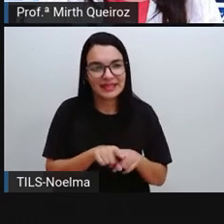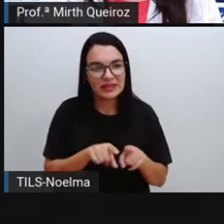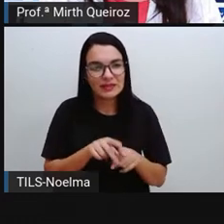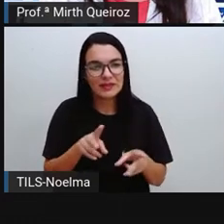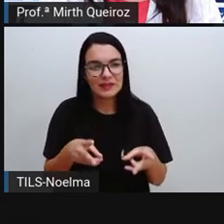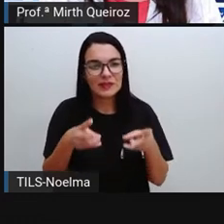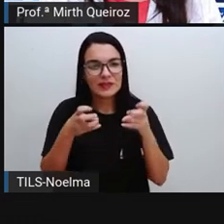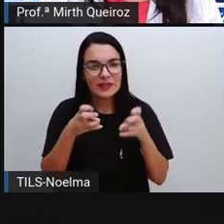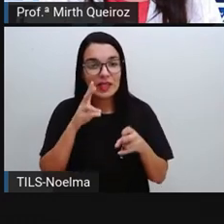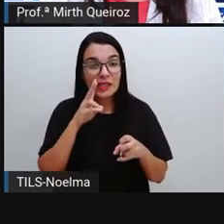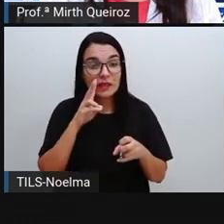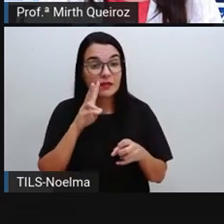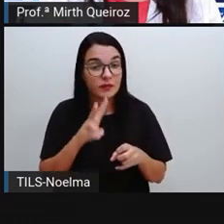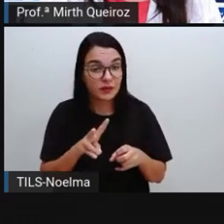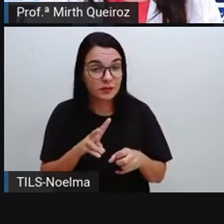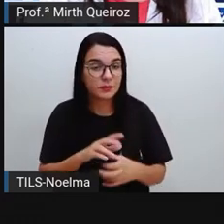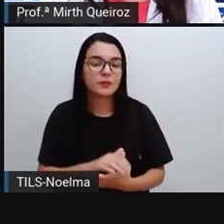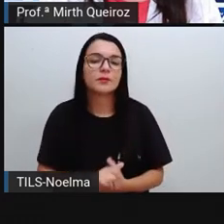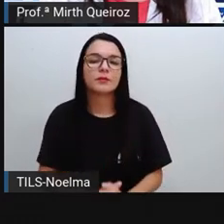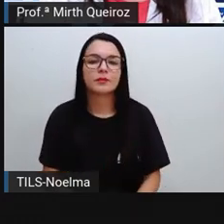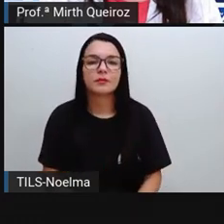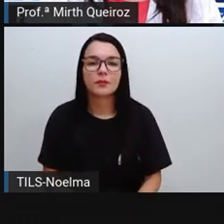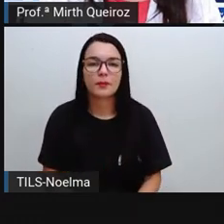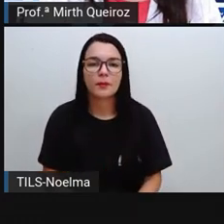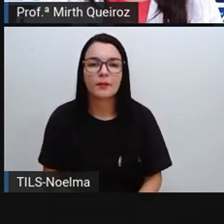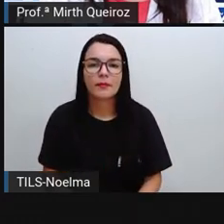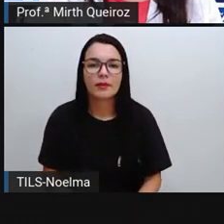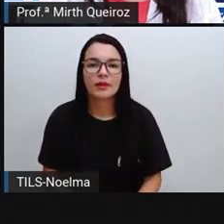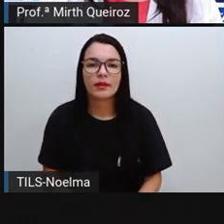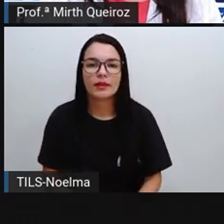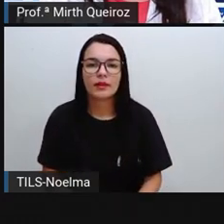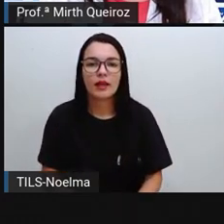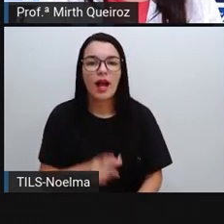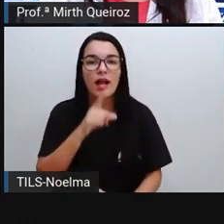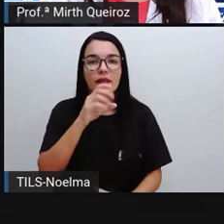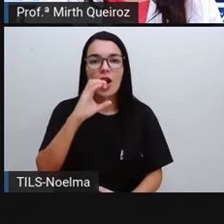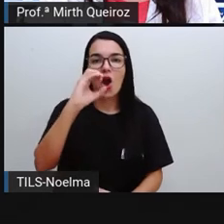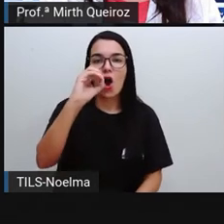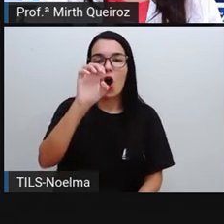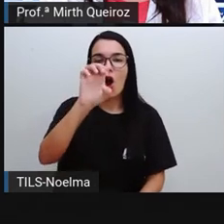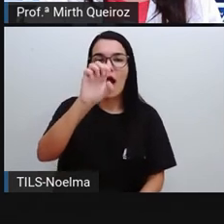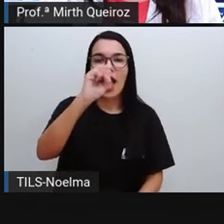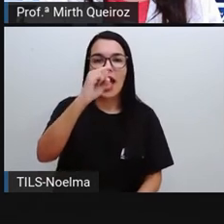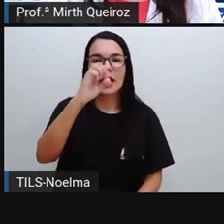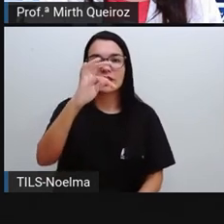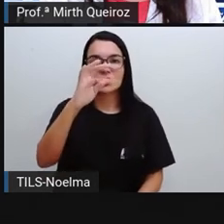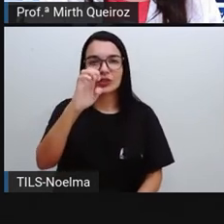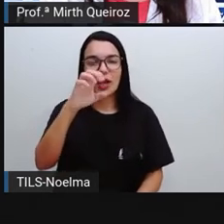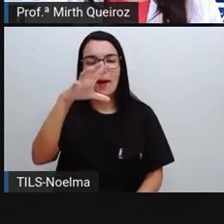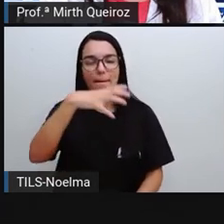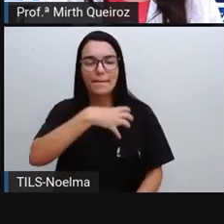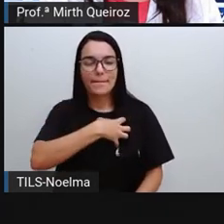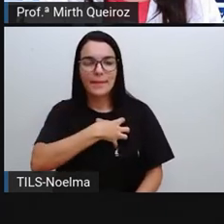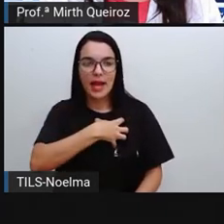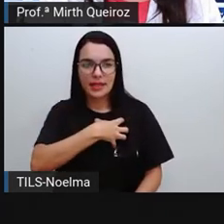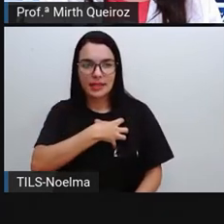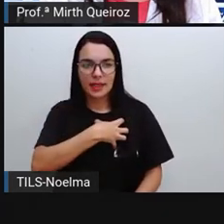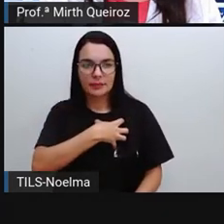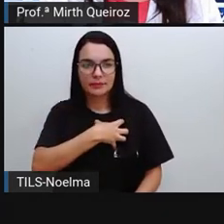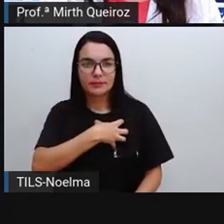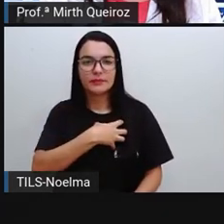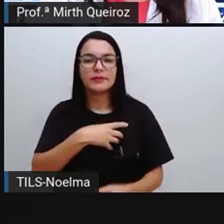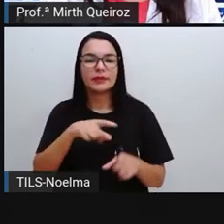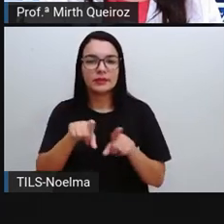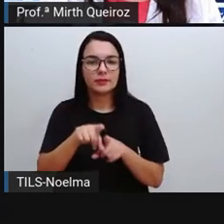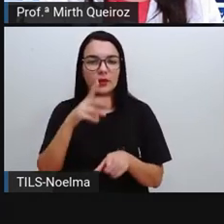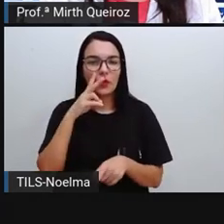limite entre municípios, certo? Aqui é o oeste da Bahia, certo? A região oeste da Bahia. E aí a